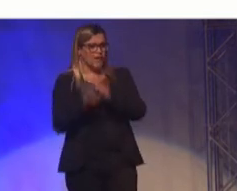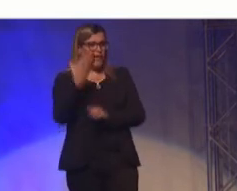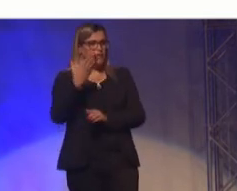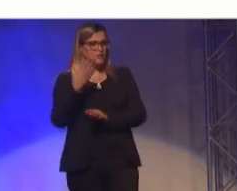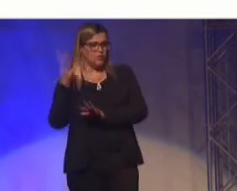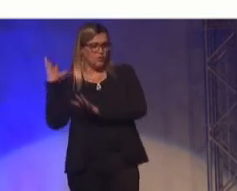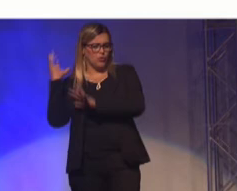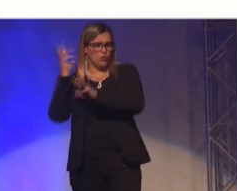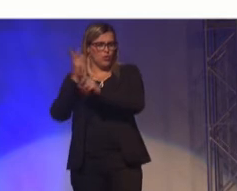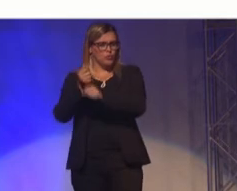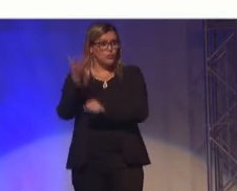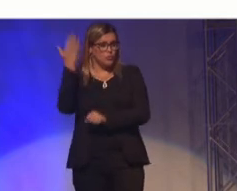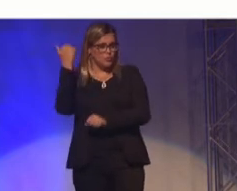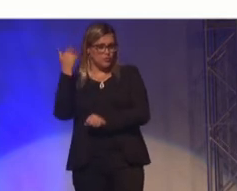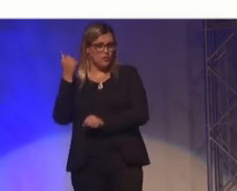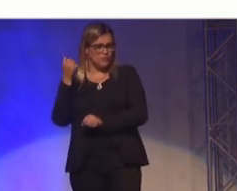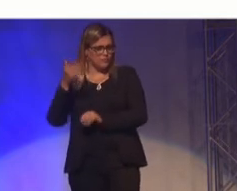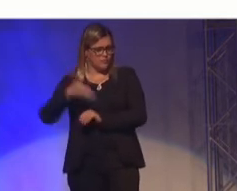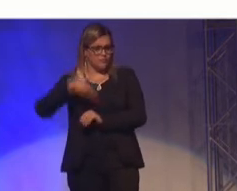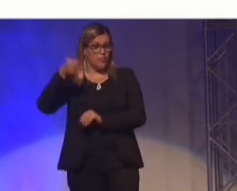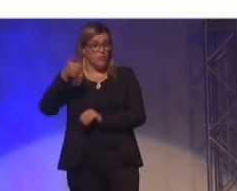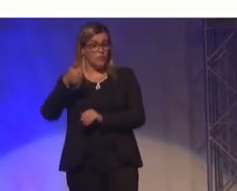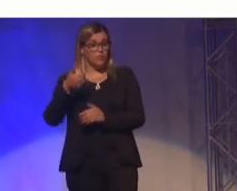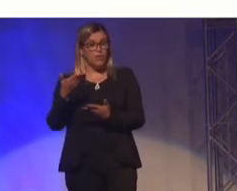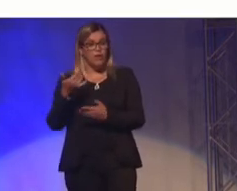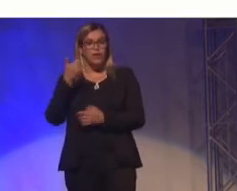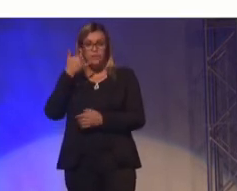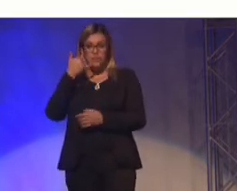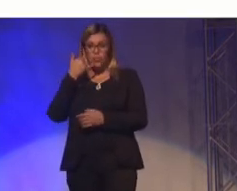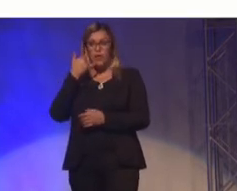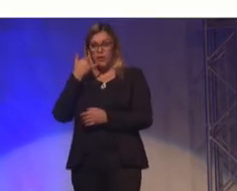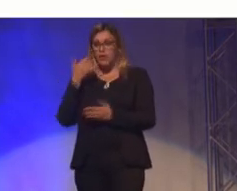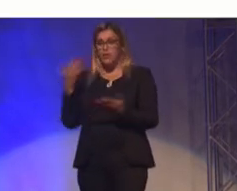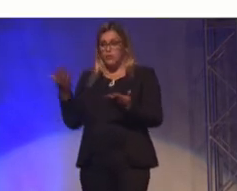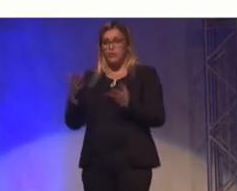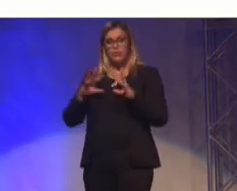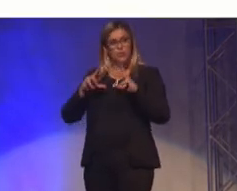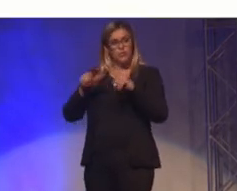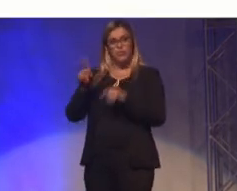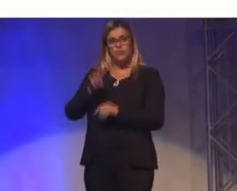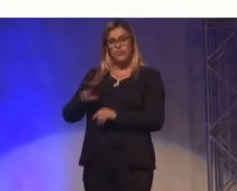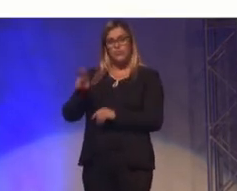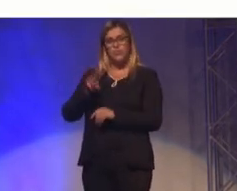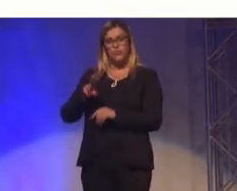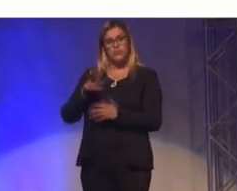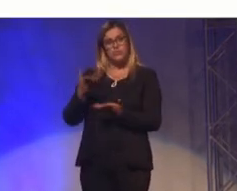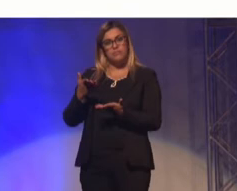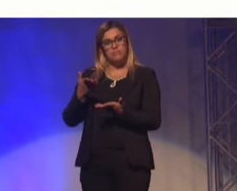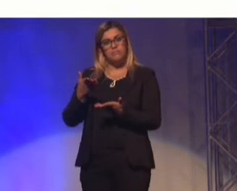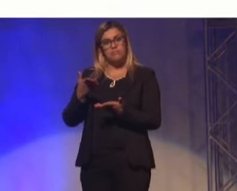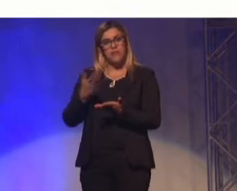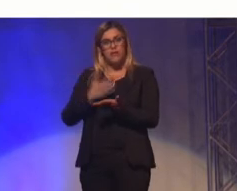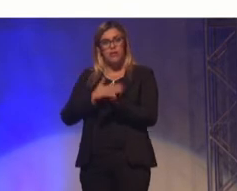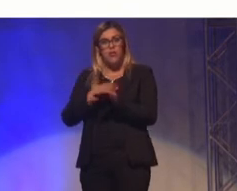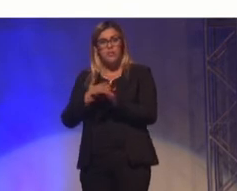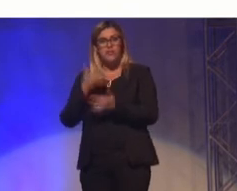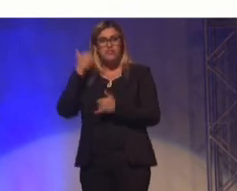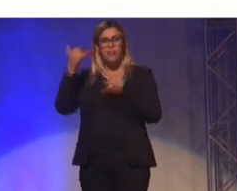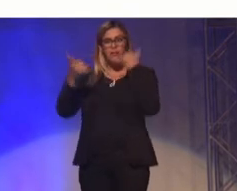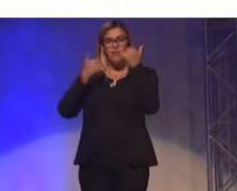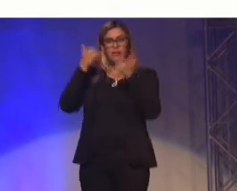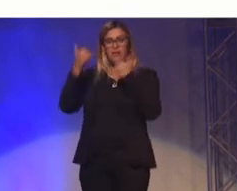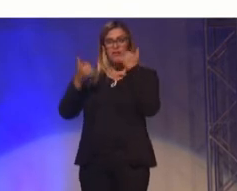dos últimos anos, das últimas décadas, né? E é um equipamento que hoje todo mundo usa Inicialmente era só para telefonar,